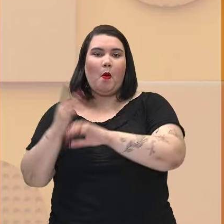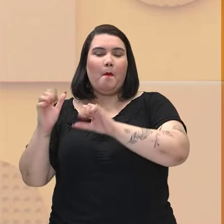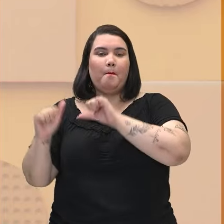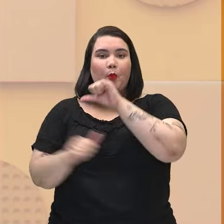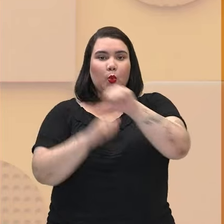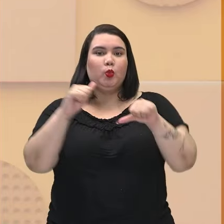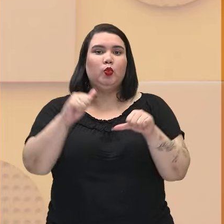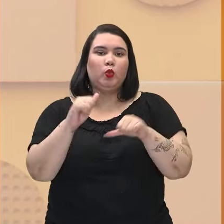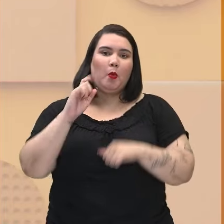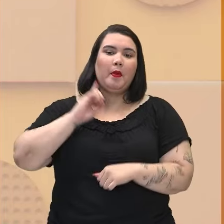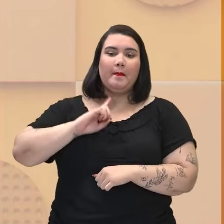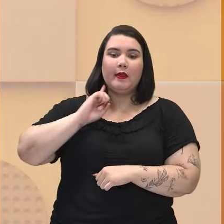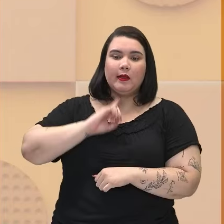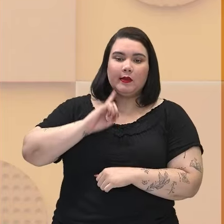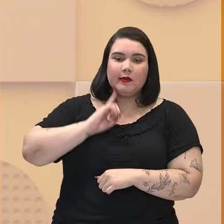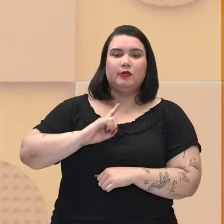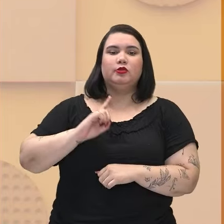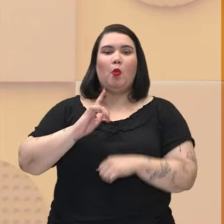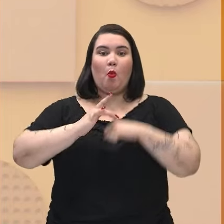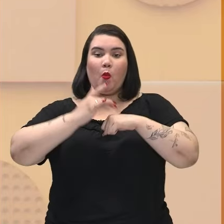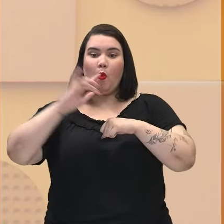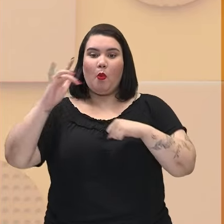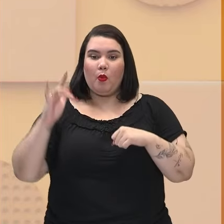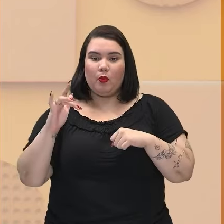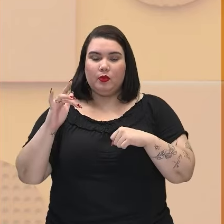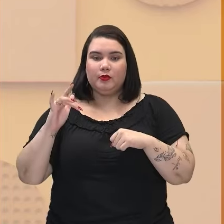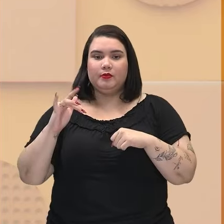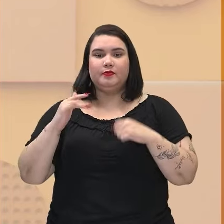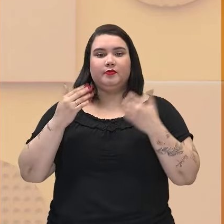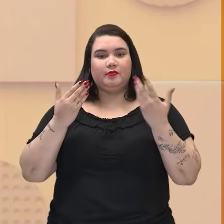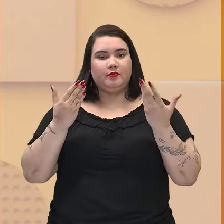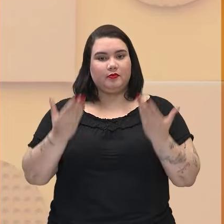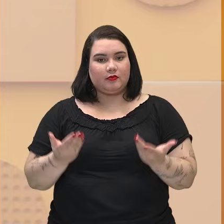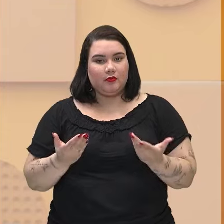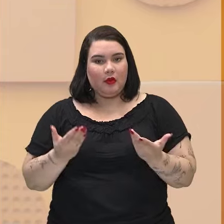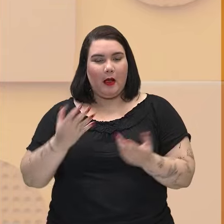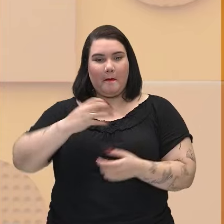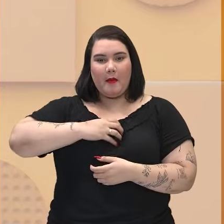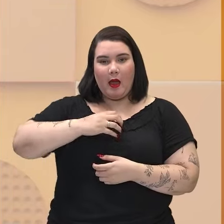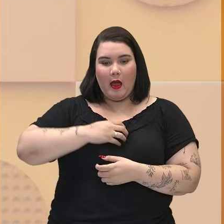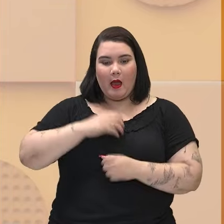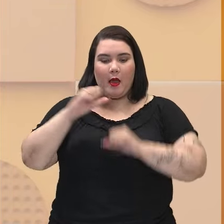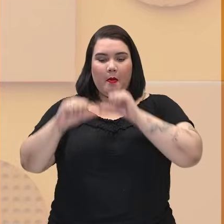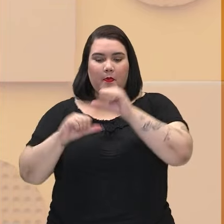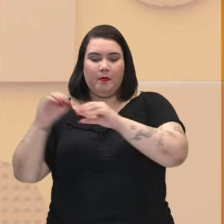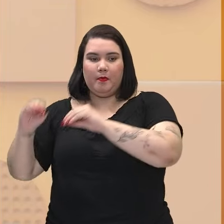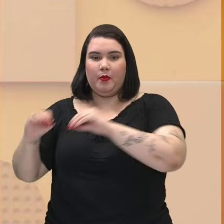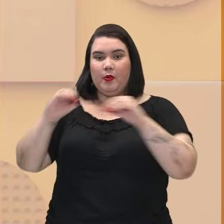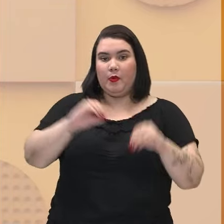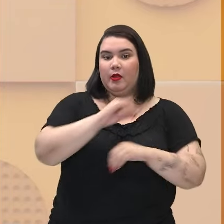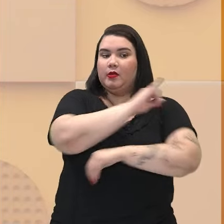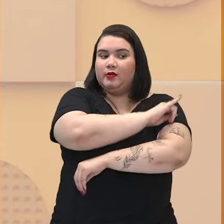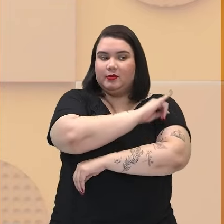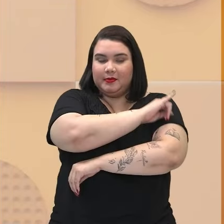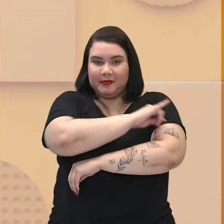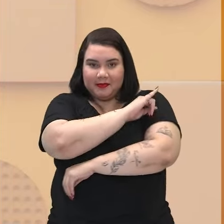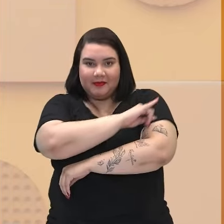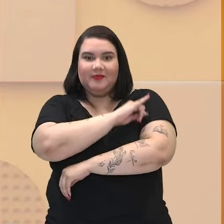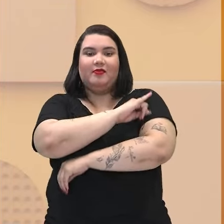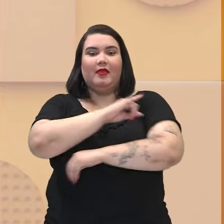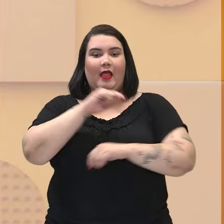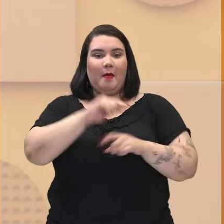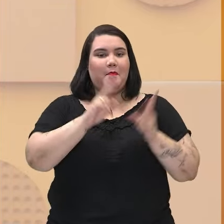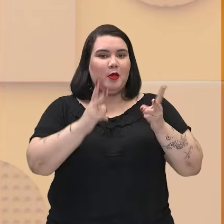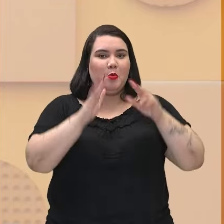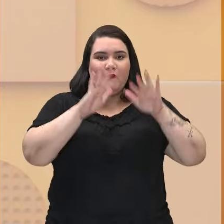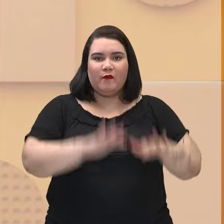ouro. Agora, não, né? Primeiro nós vamos ter a família restabelecendo na Bahia, depois vai para o Rio de Janeiro, se estabelecendo lá como sede da